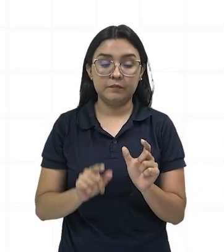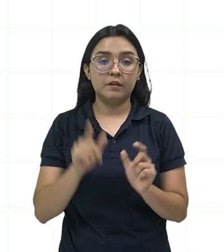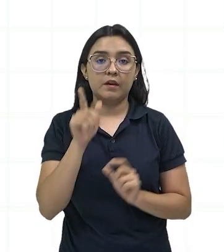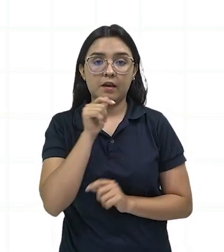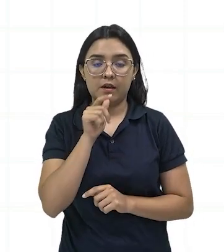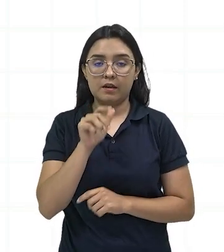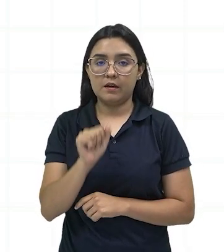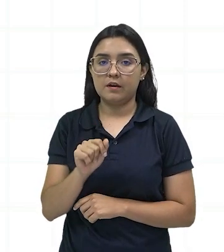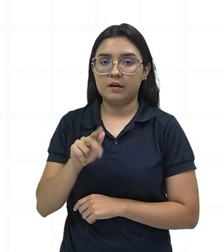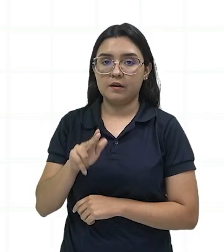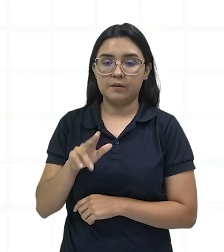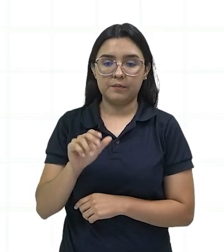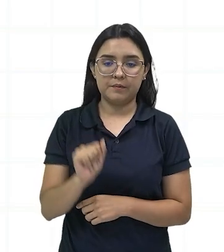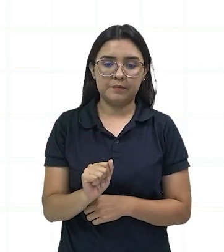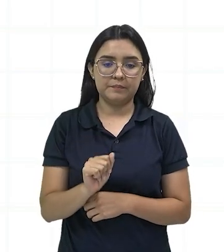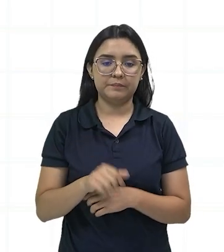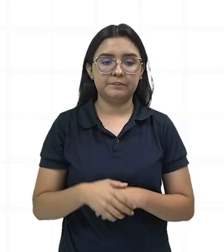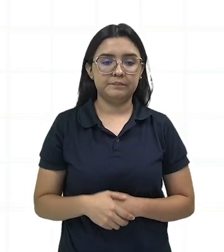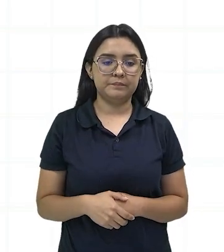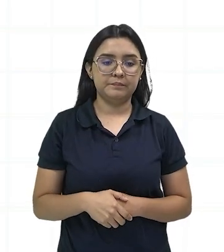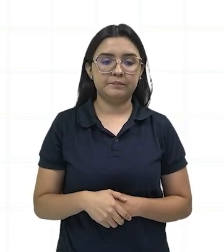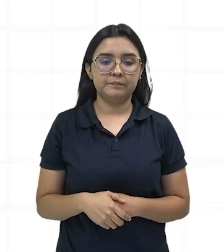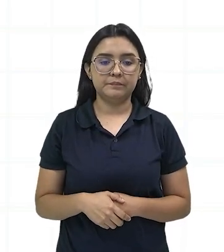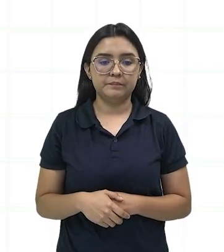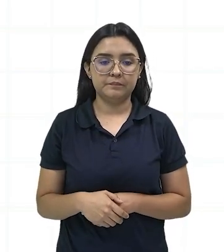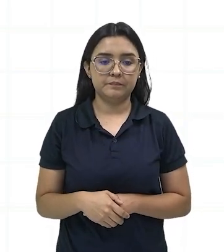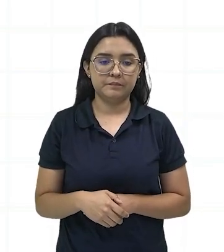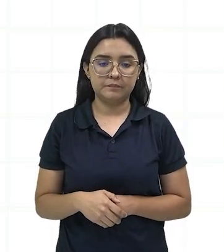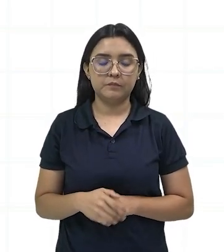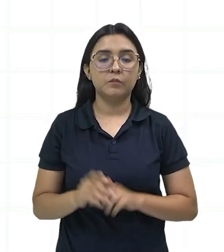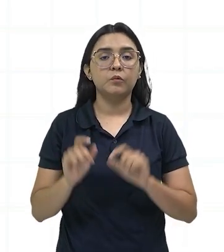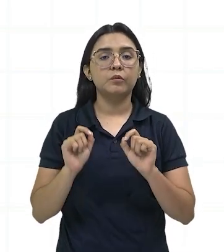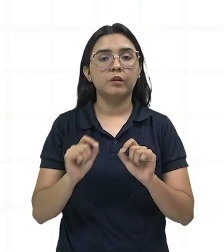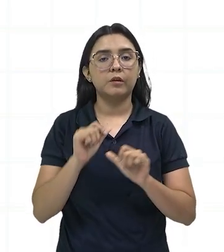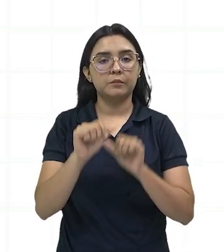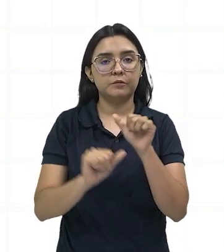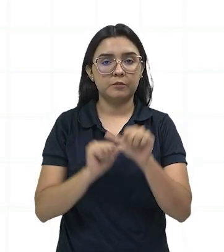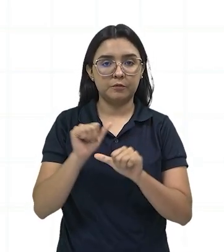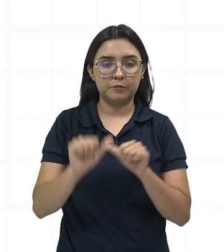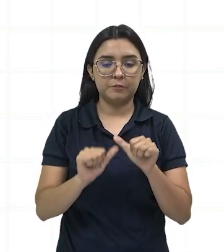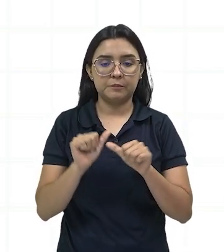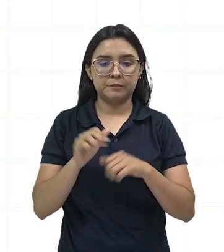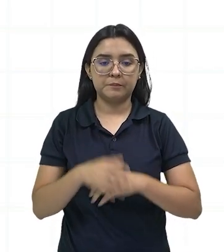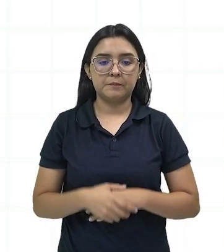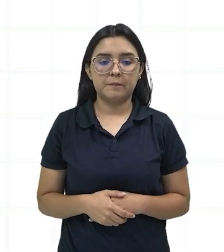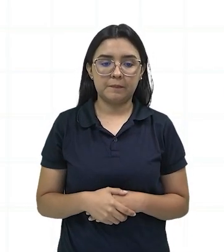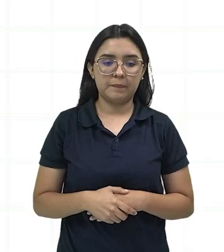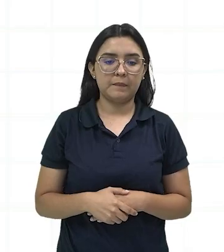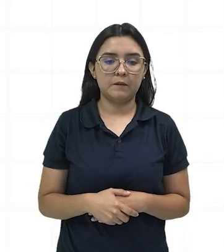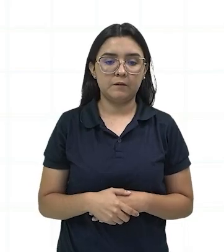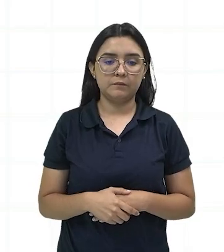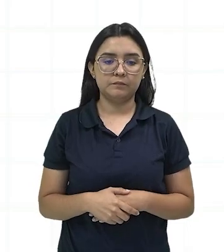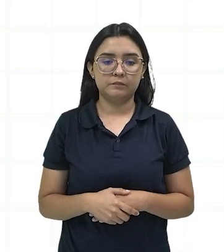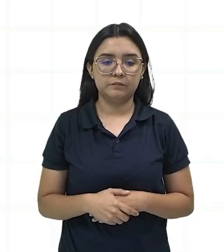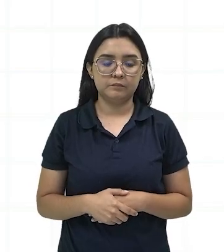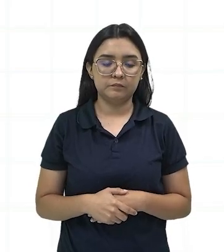Eu, água, eu, água. O que mudou? Elas não dizem a mesma coisa. Elas dizem